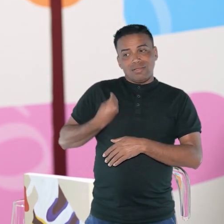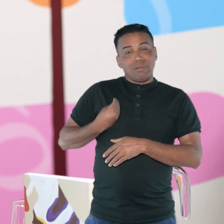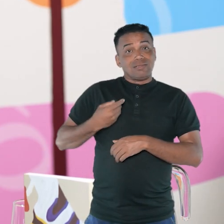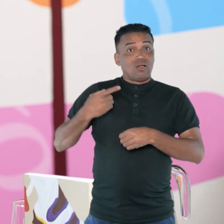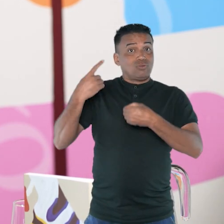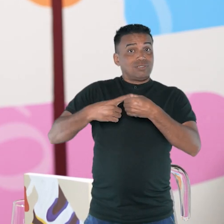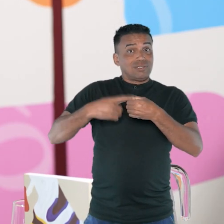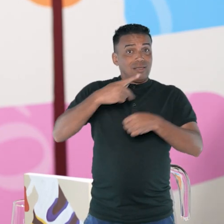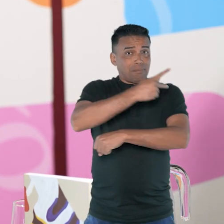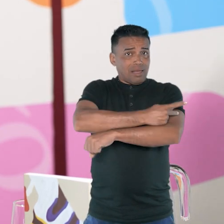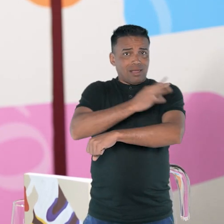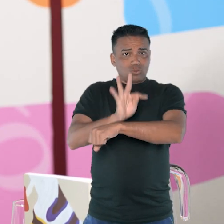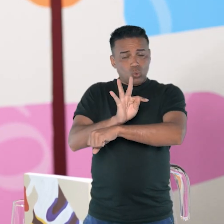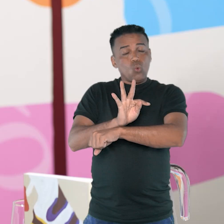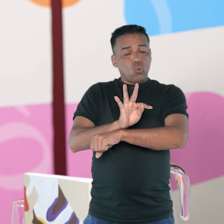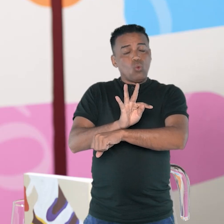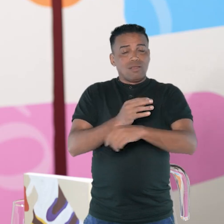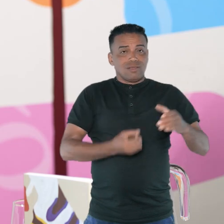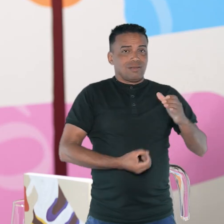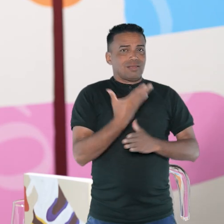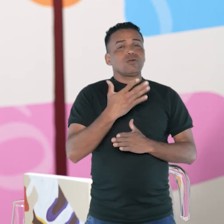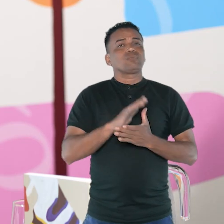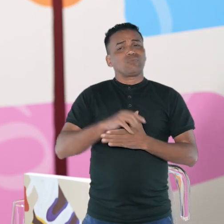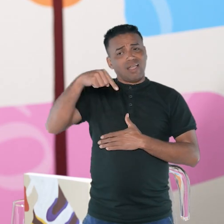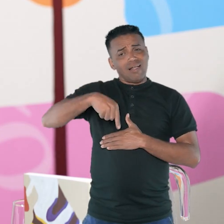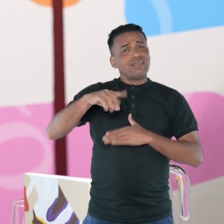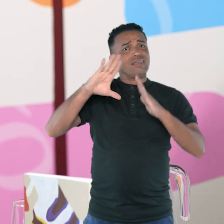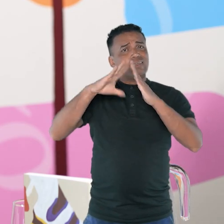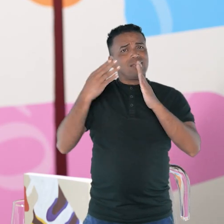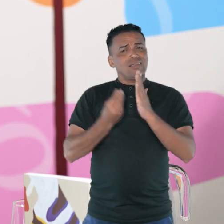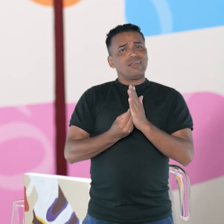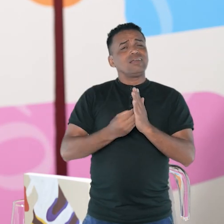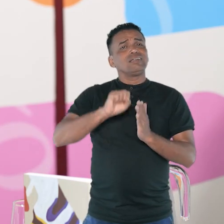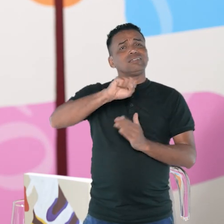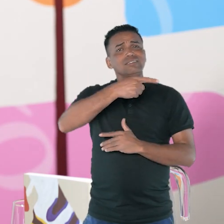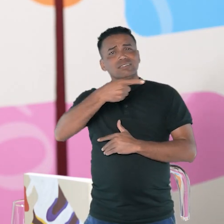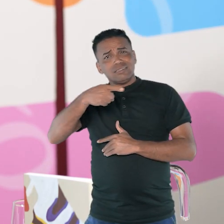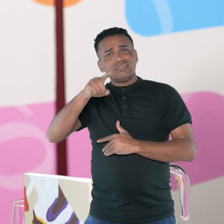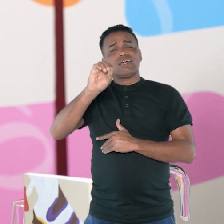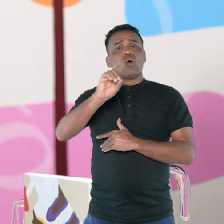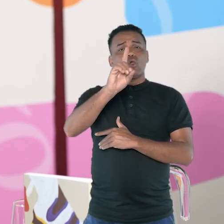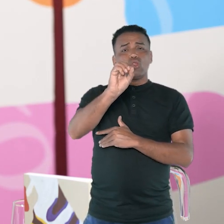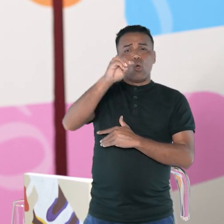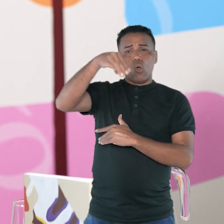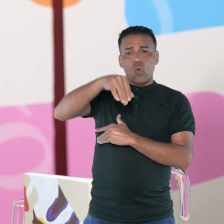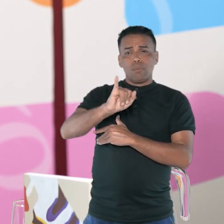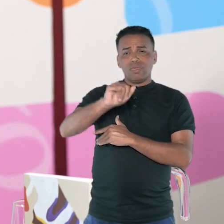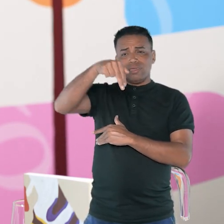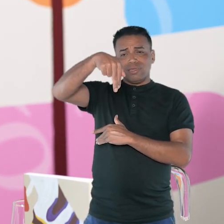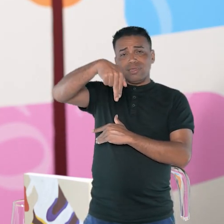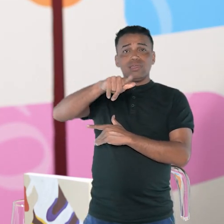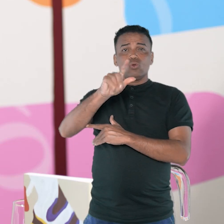criação. Nós temos aqui um quilombo, que chama São Domingos, são vários quilombos, e dentro de